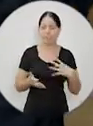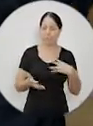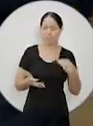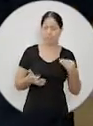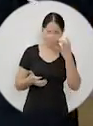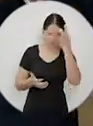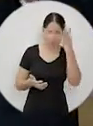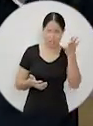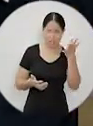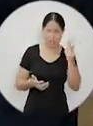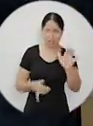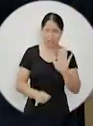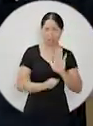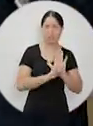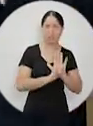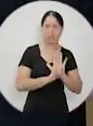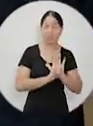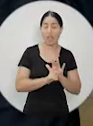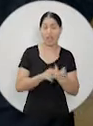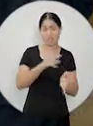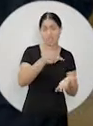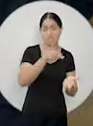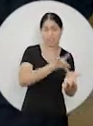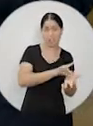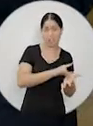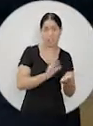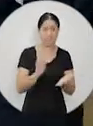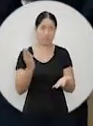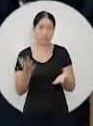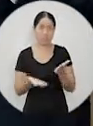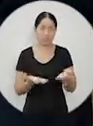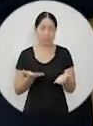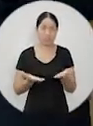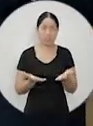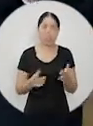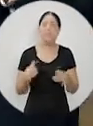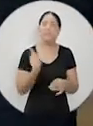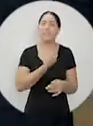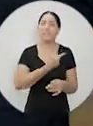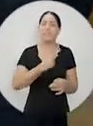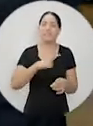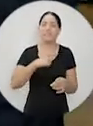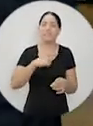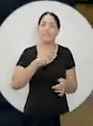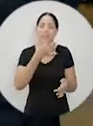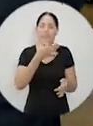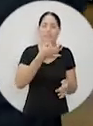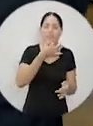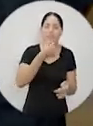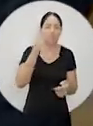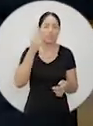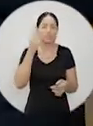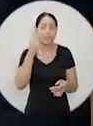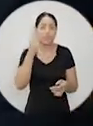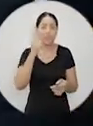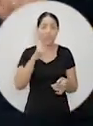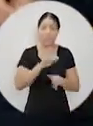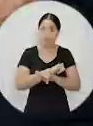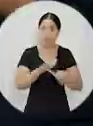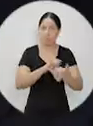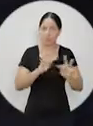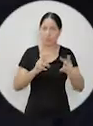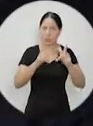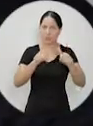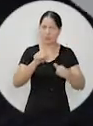filhos é mais fácil ter essa identidade. Olha, isso é verdade, isso não é. Mas a gente tem a tendência, pelo formato, a achar que algo é jornalístico quando não